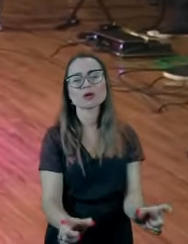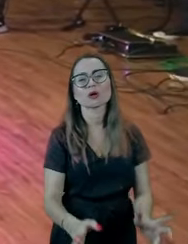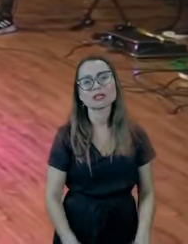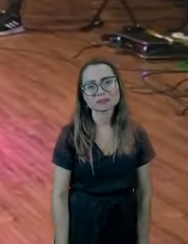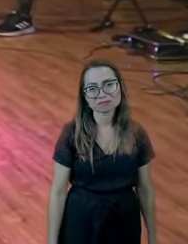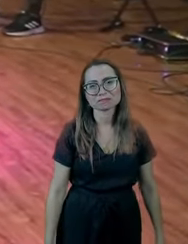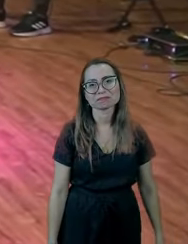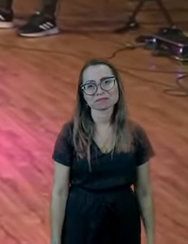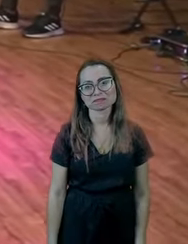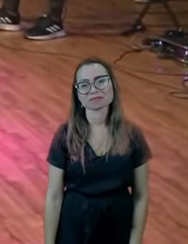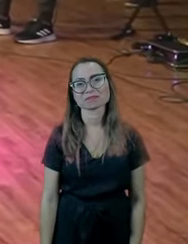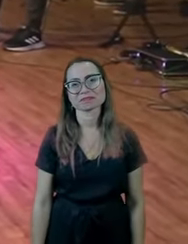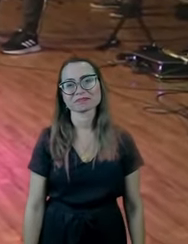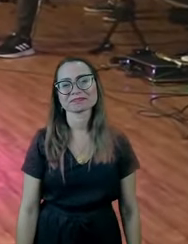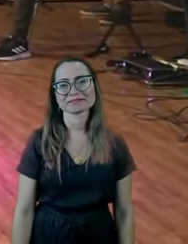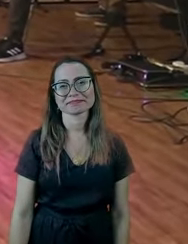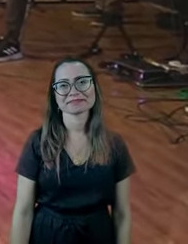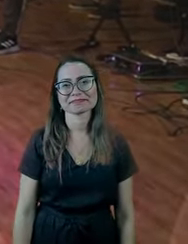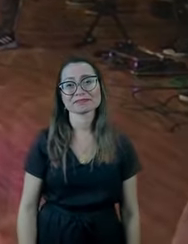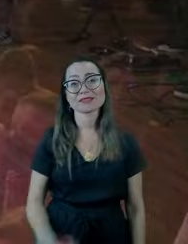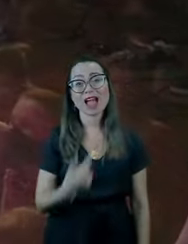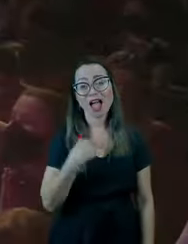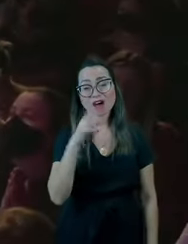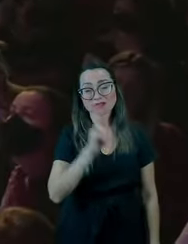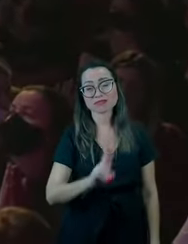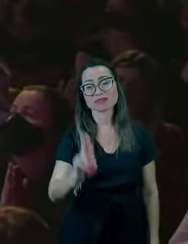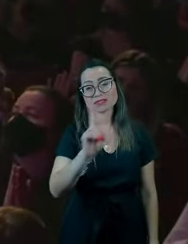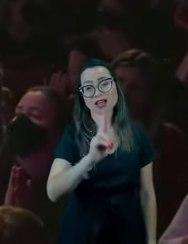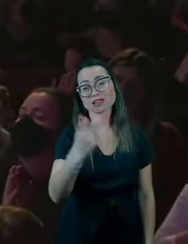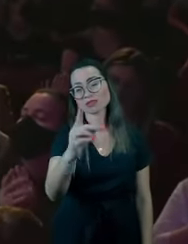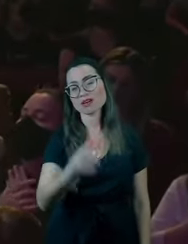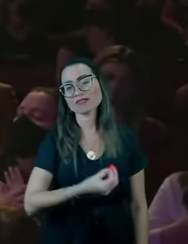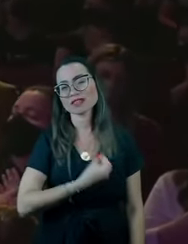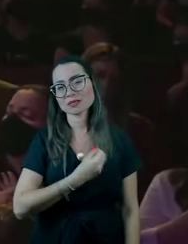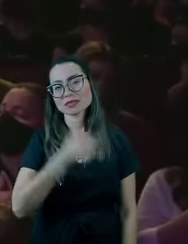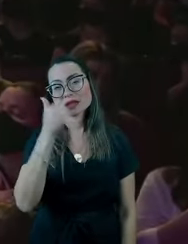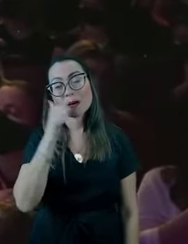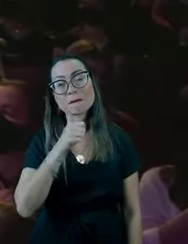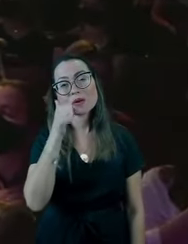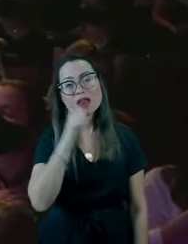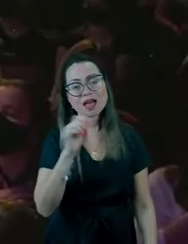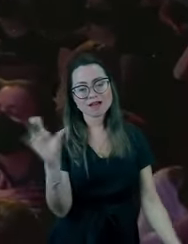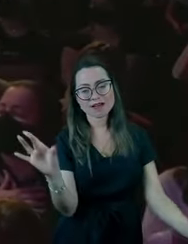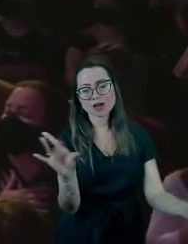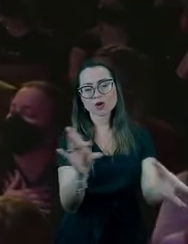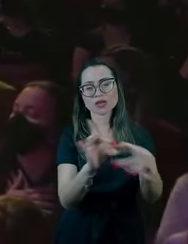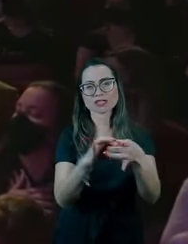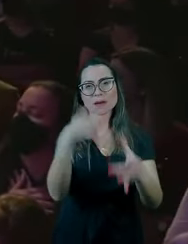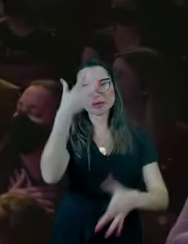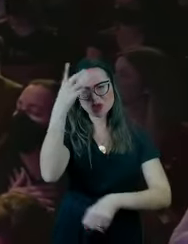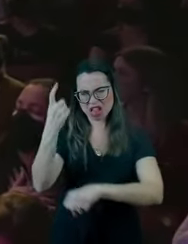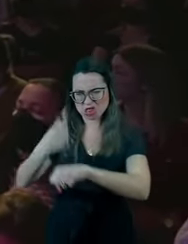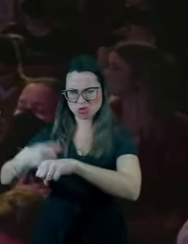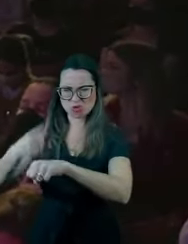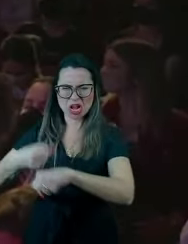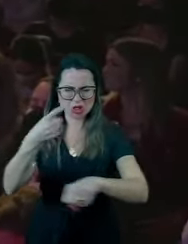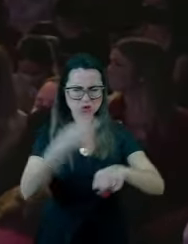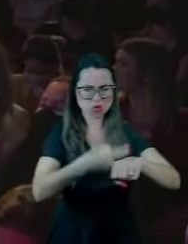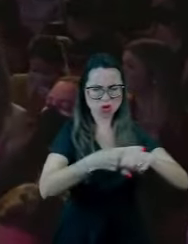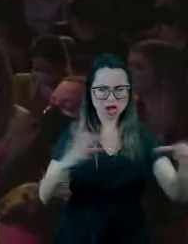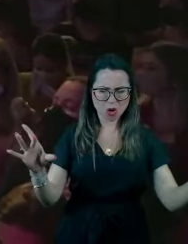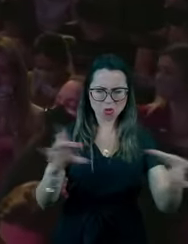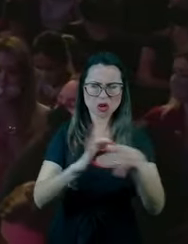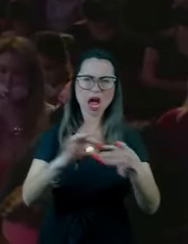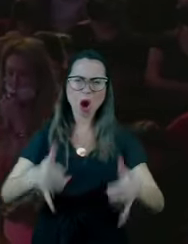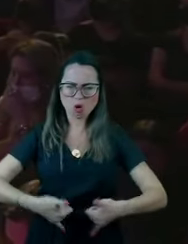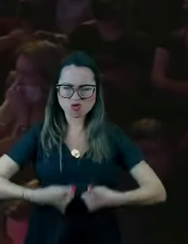vivendo, a sua dobra nessa noite, para você ser uma mulher que vai conectar pessoas rígidas, difíceis. Aí